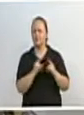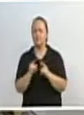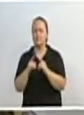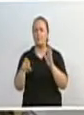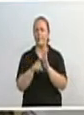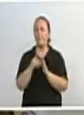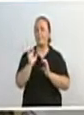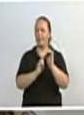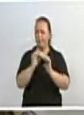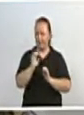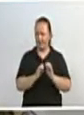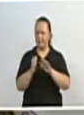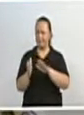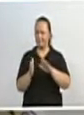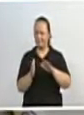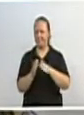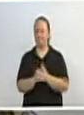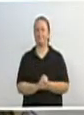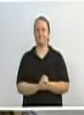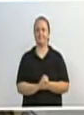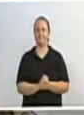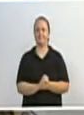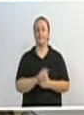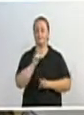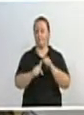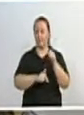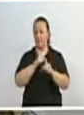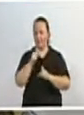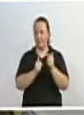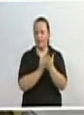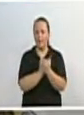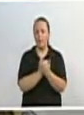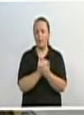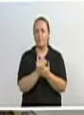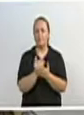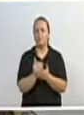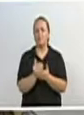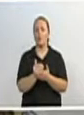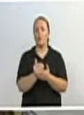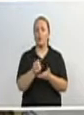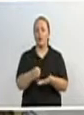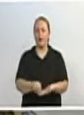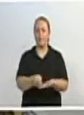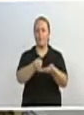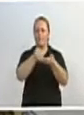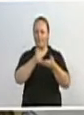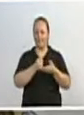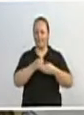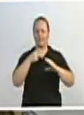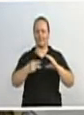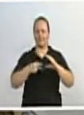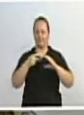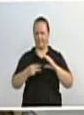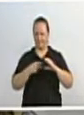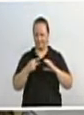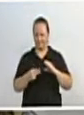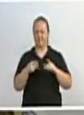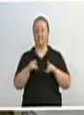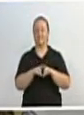o trabalho que nós fizemos com o apoio da Frente Parlamentar, o apoio da Secretaria